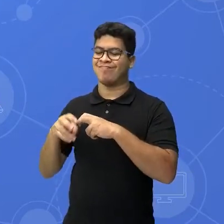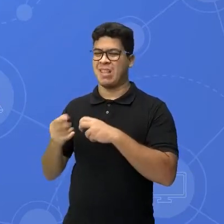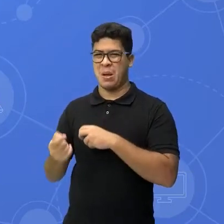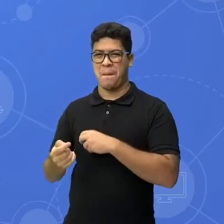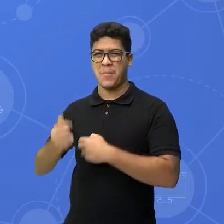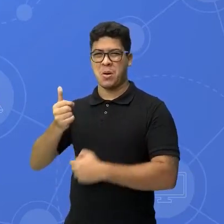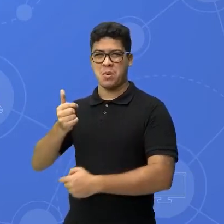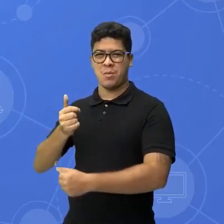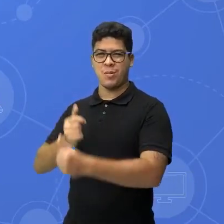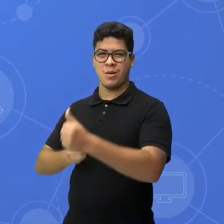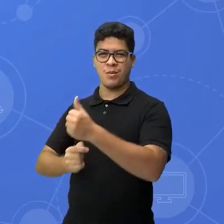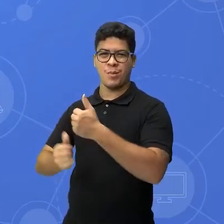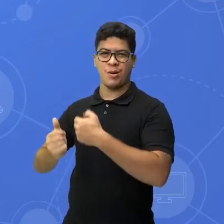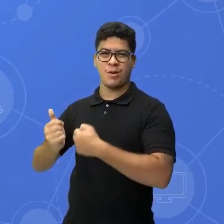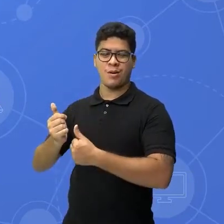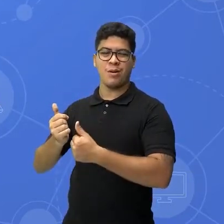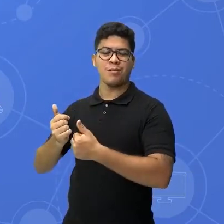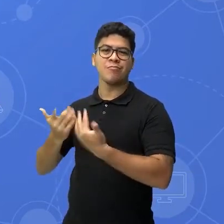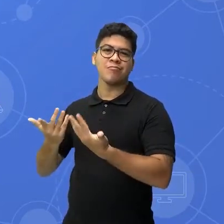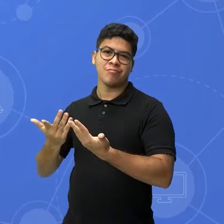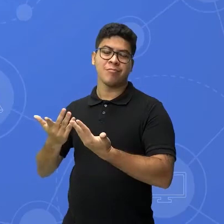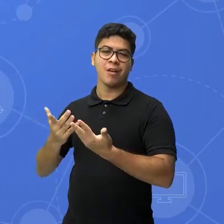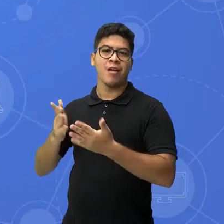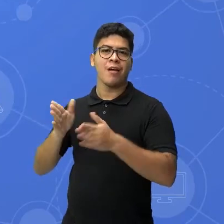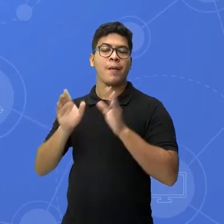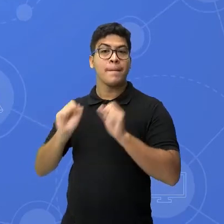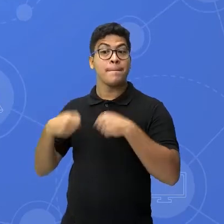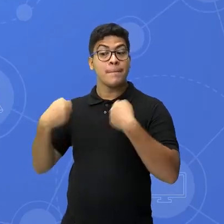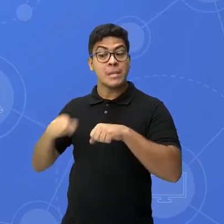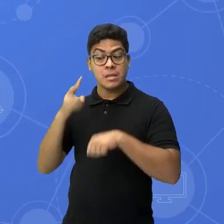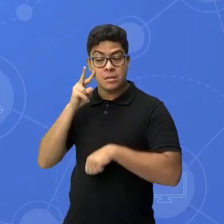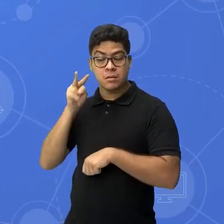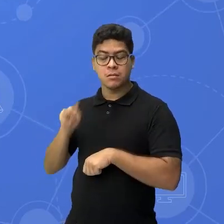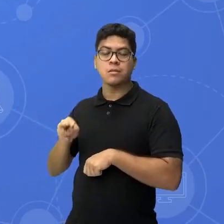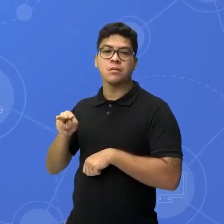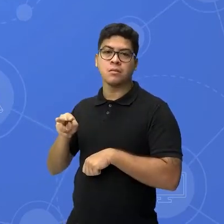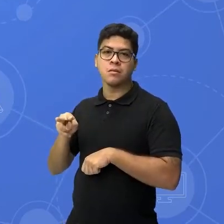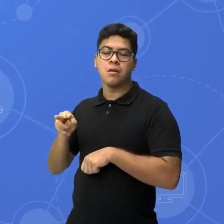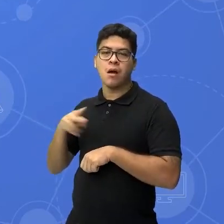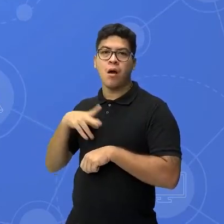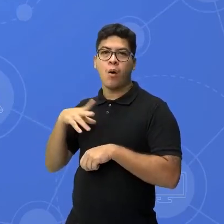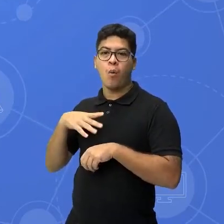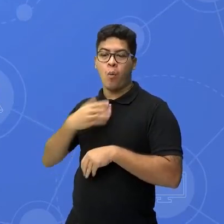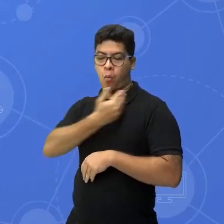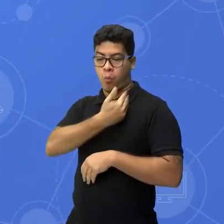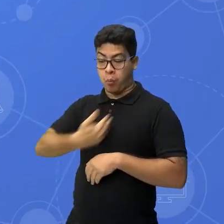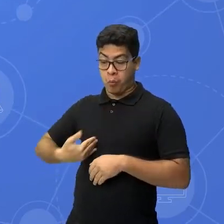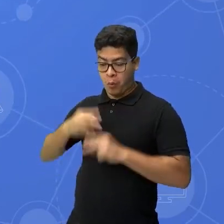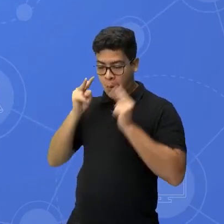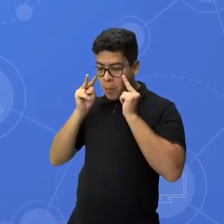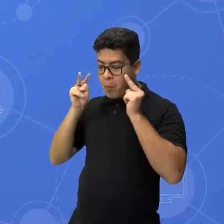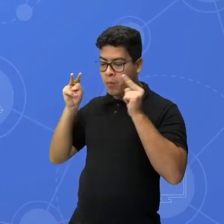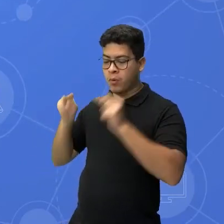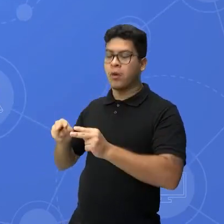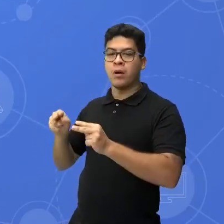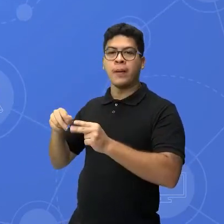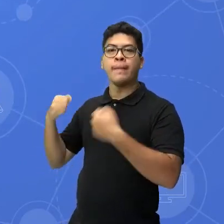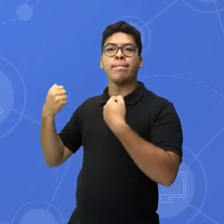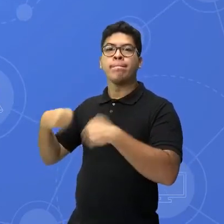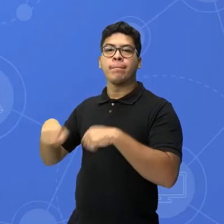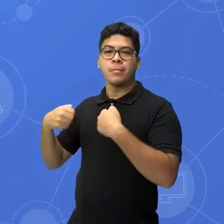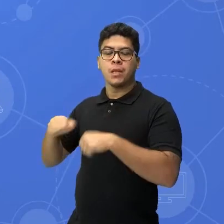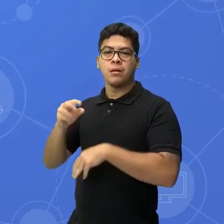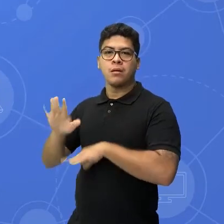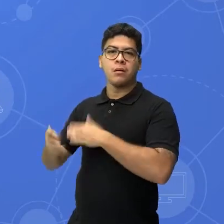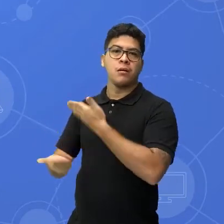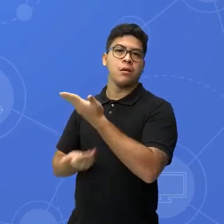às políticas públicas, certo? Então é necessário que o poder constituído, o poder público, né, o